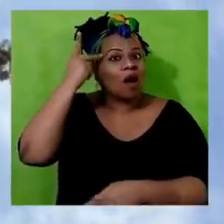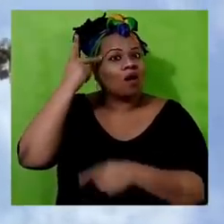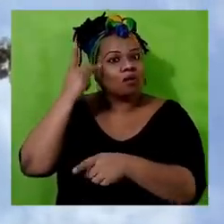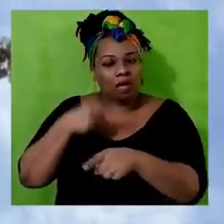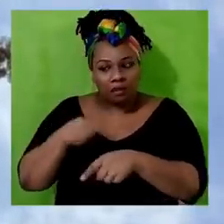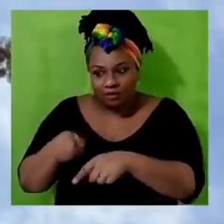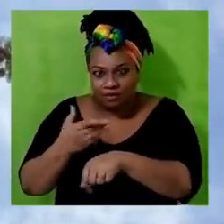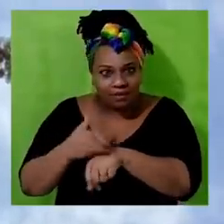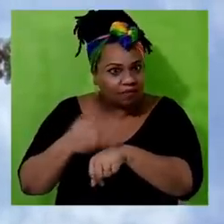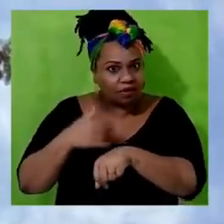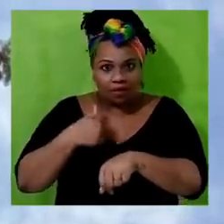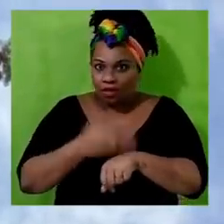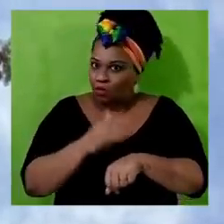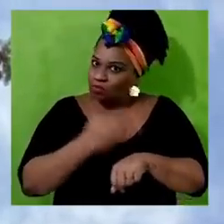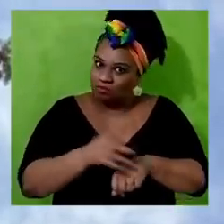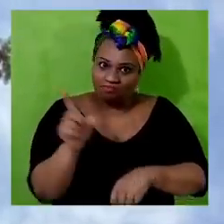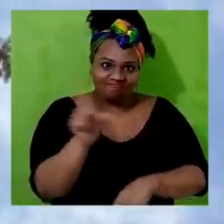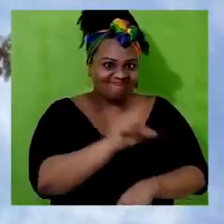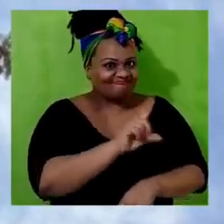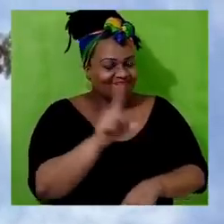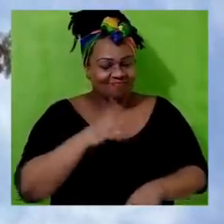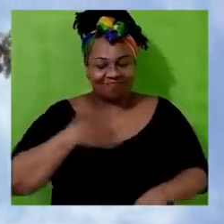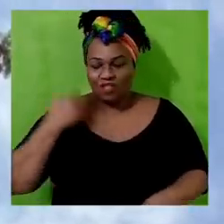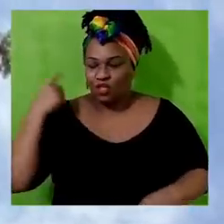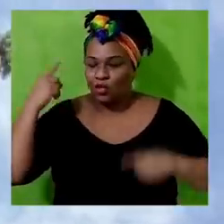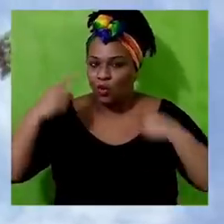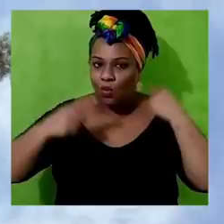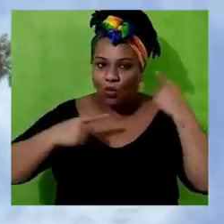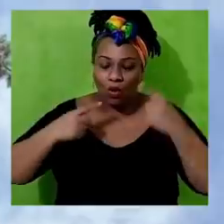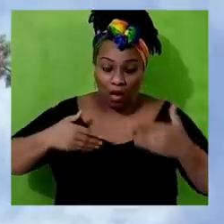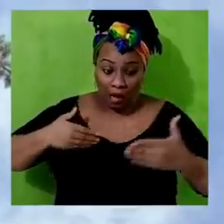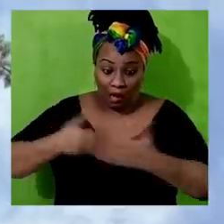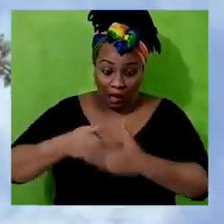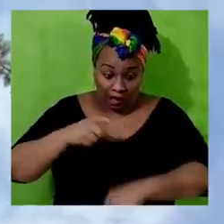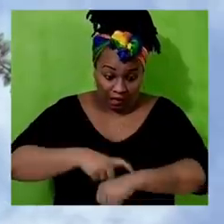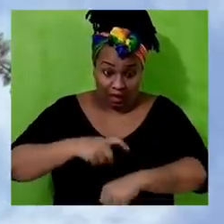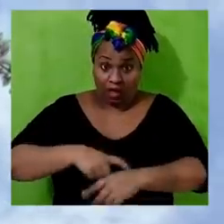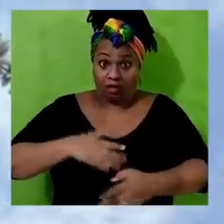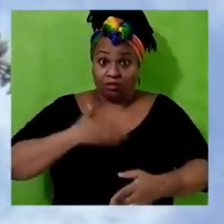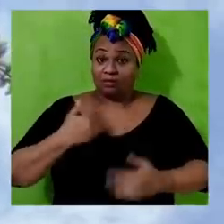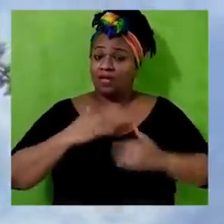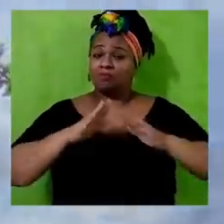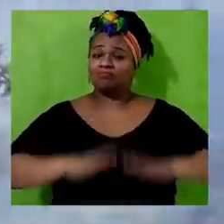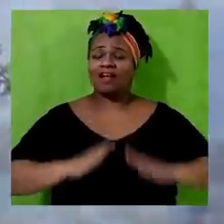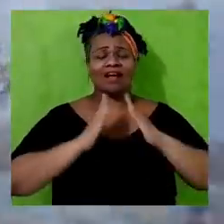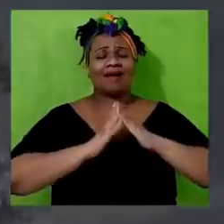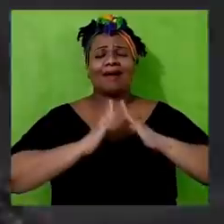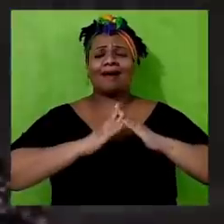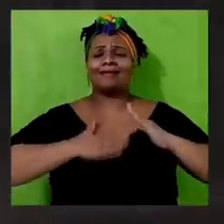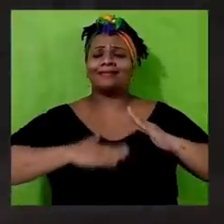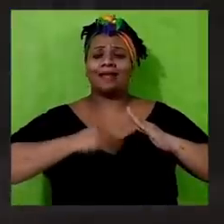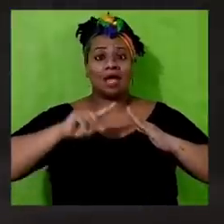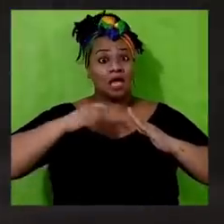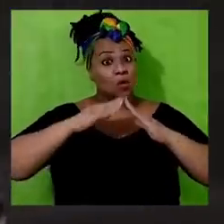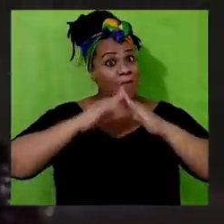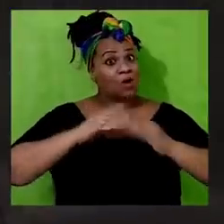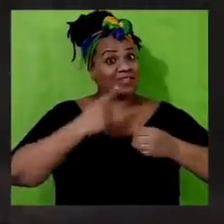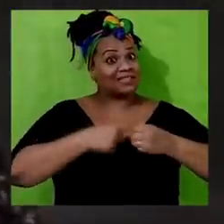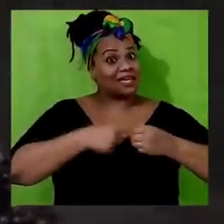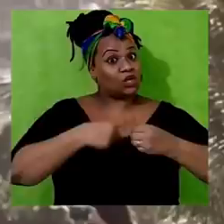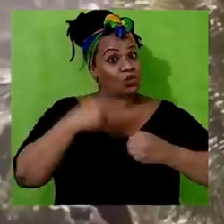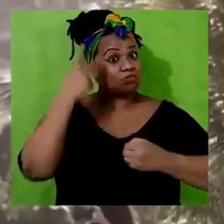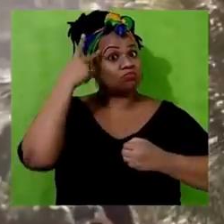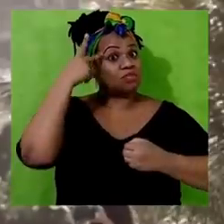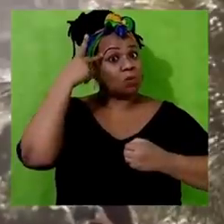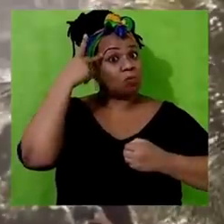eu não ensaiei, cara, foi muito, foi doido, foi em cima da hora. Eu tava em casa, eu